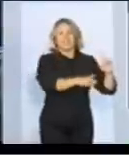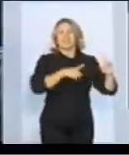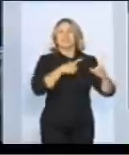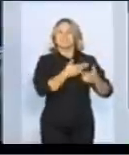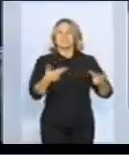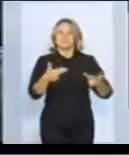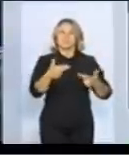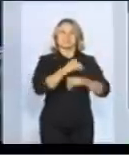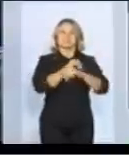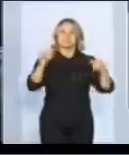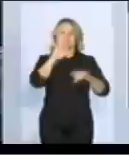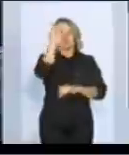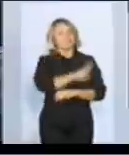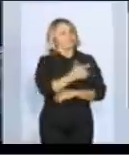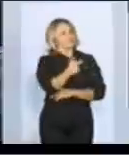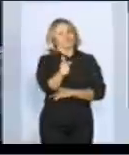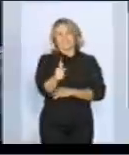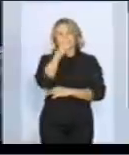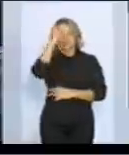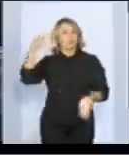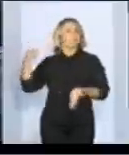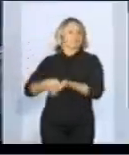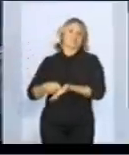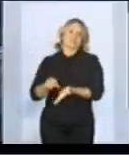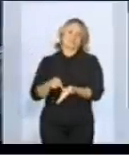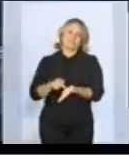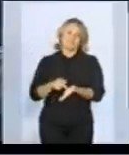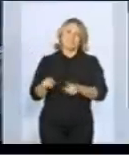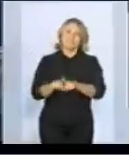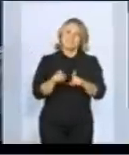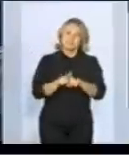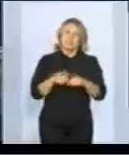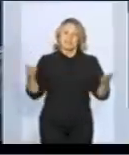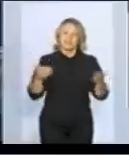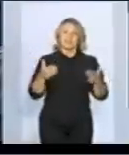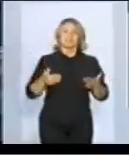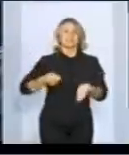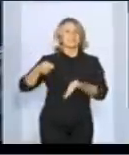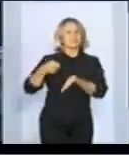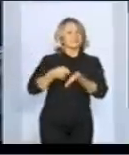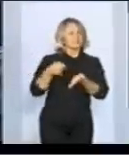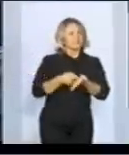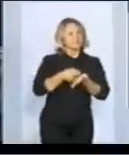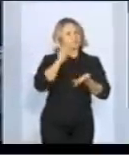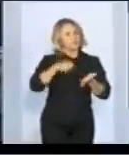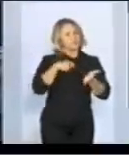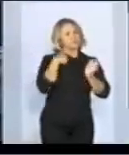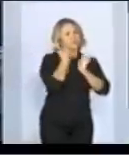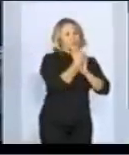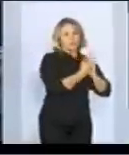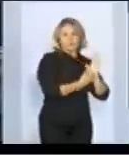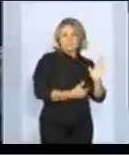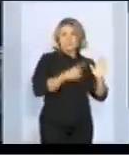isso. Outro aspecto, impacto sobre o investimento. Será que uma regulação com esse nível